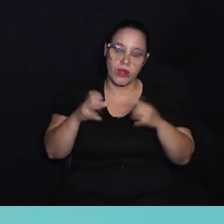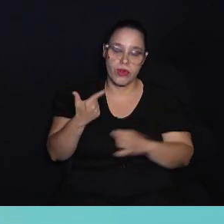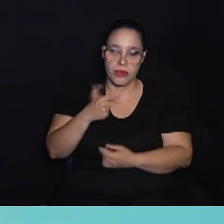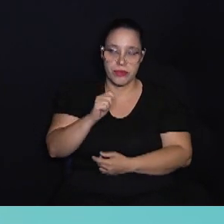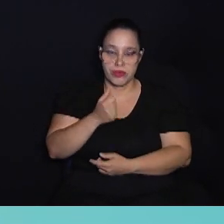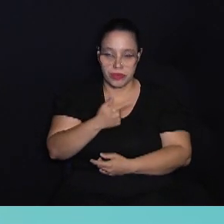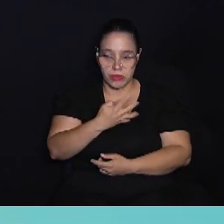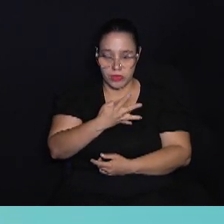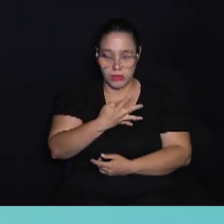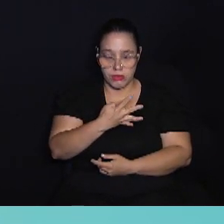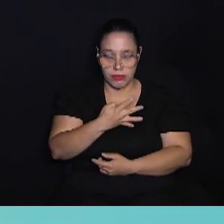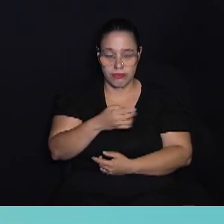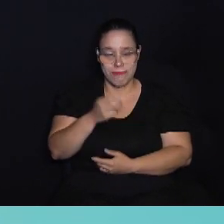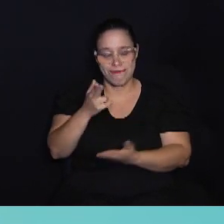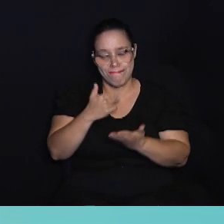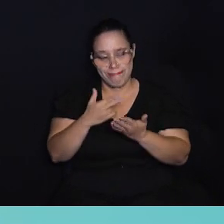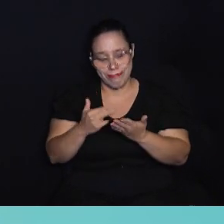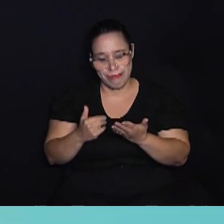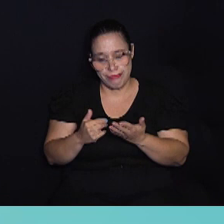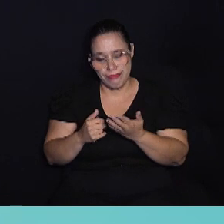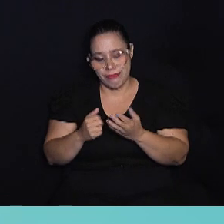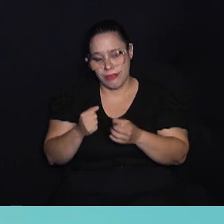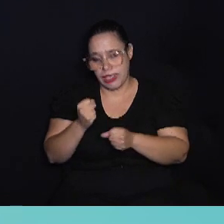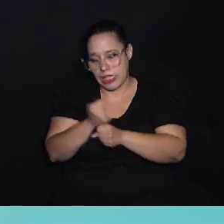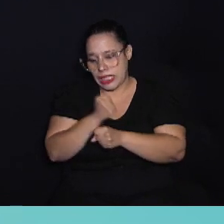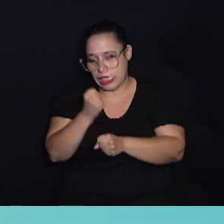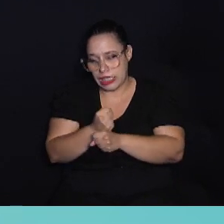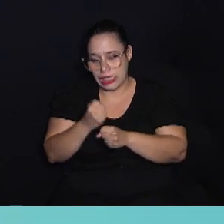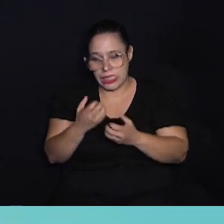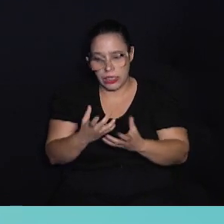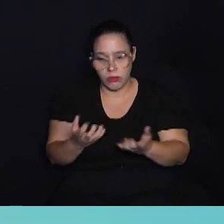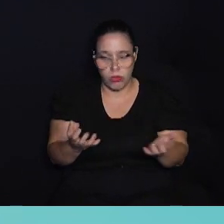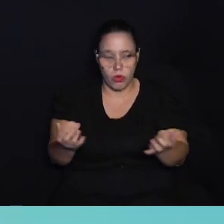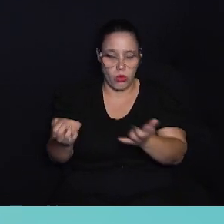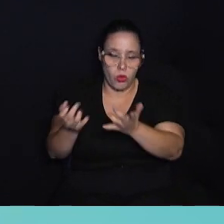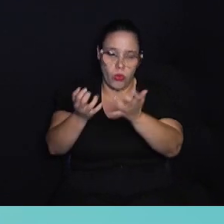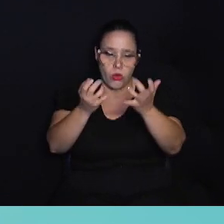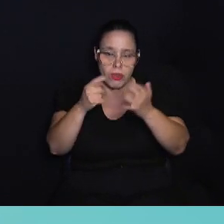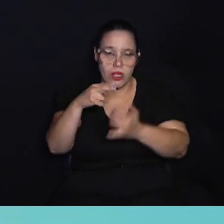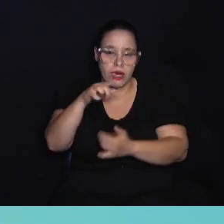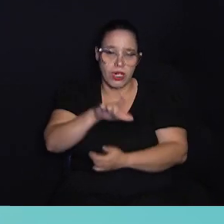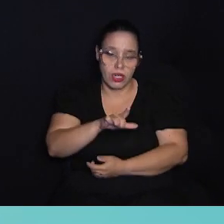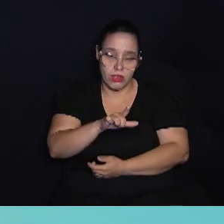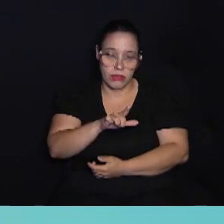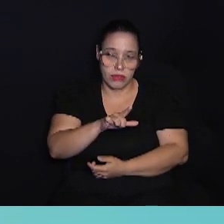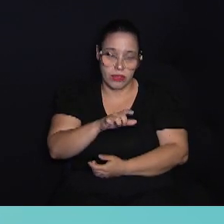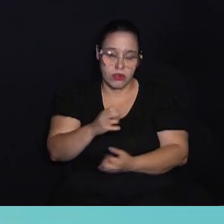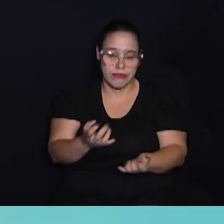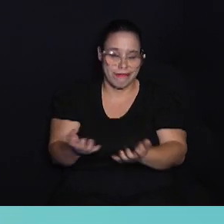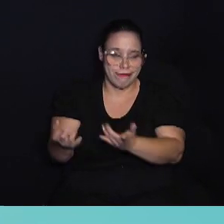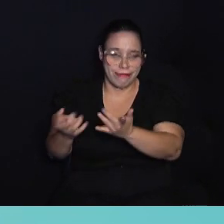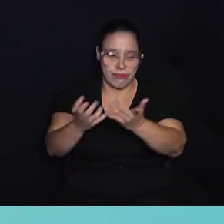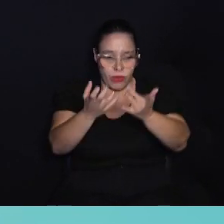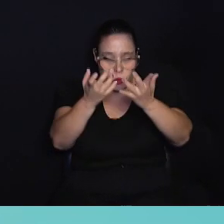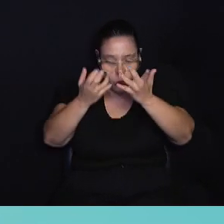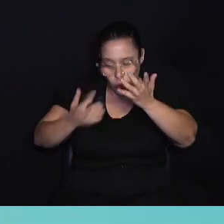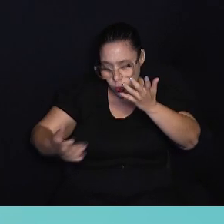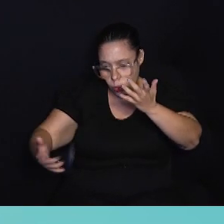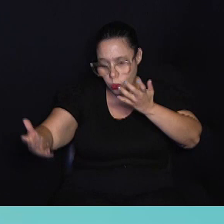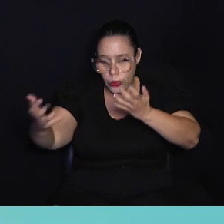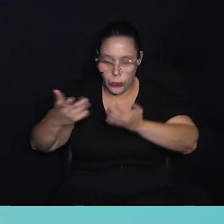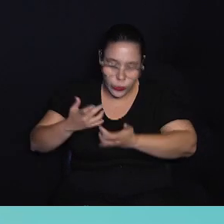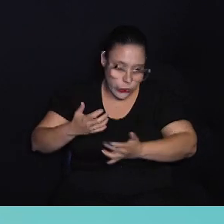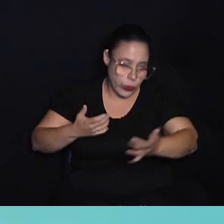Segundo os especialistas, 2024 está se desenhando para ser o ano com o maior número de áreas queimadas no Pantanal. O fogo pode